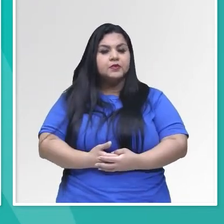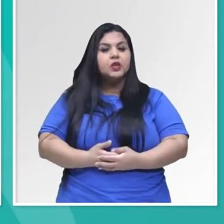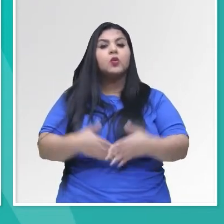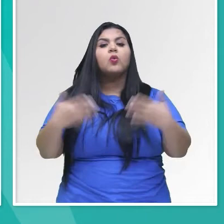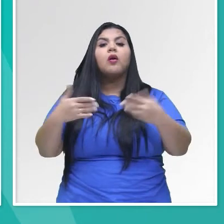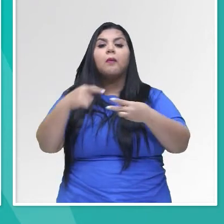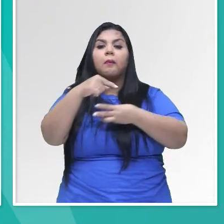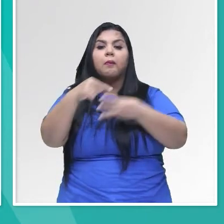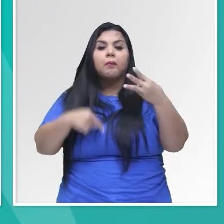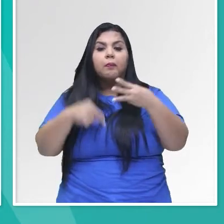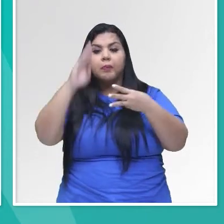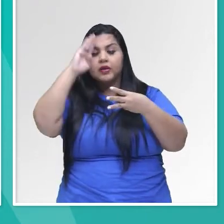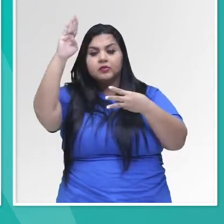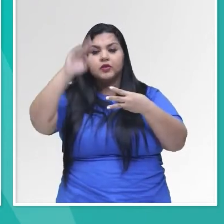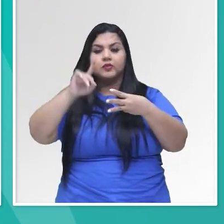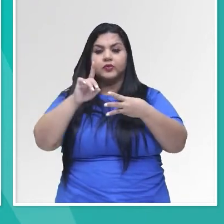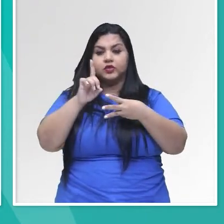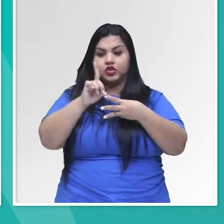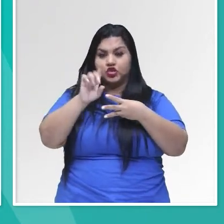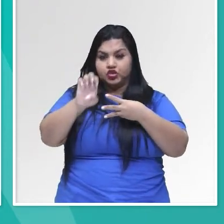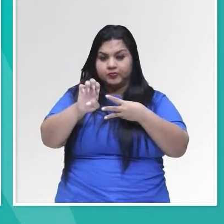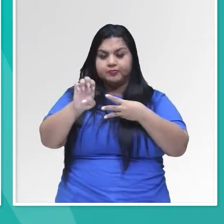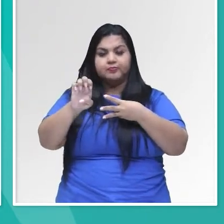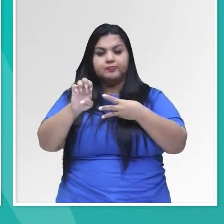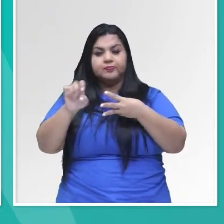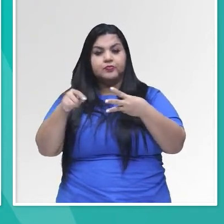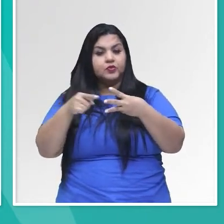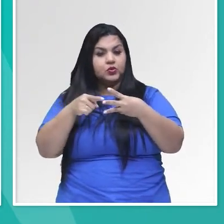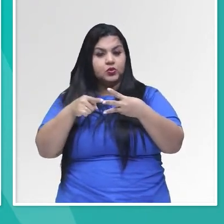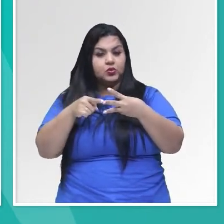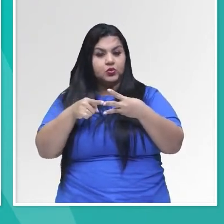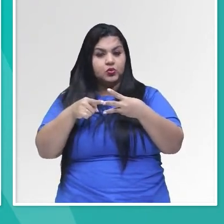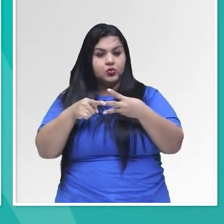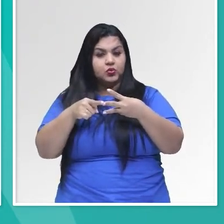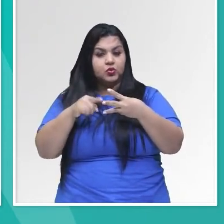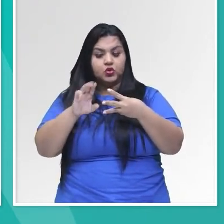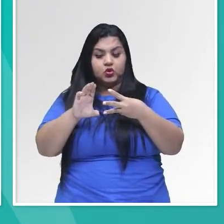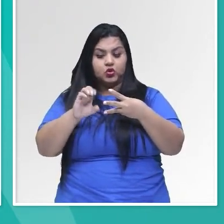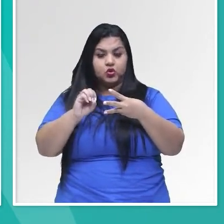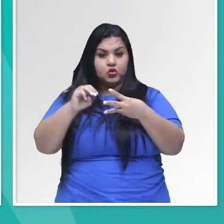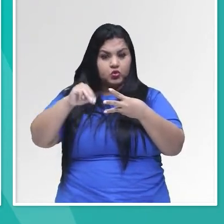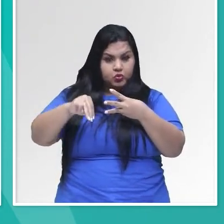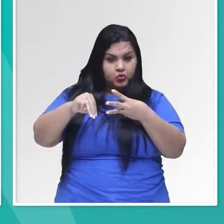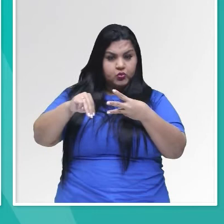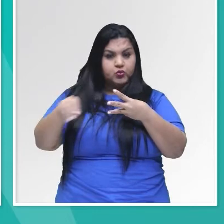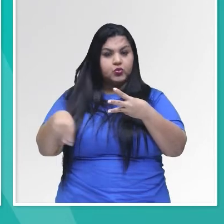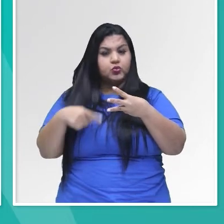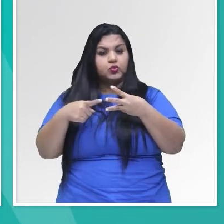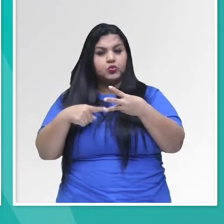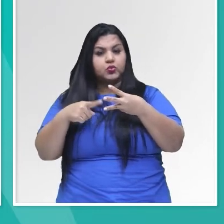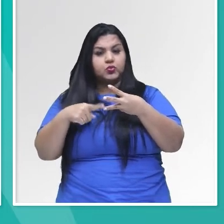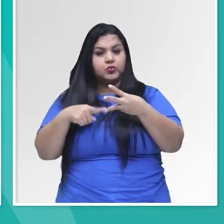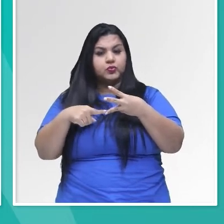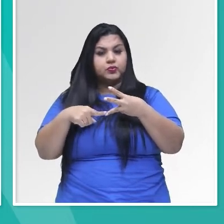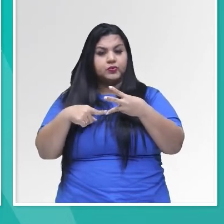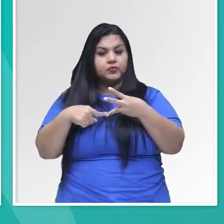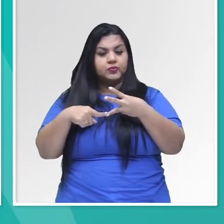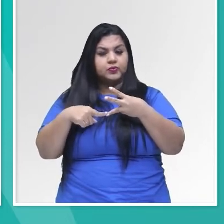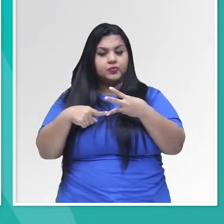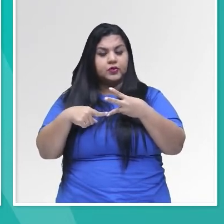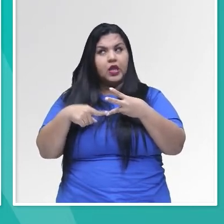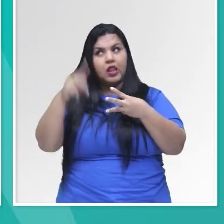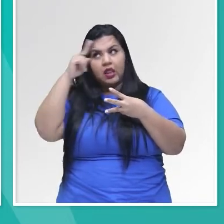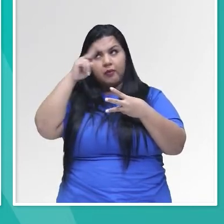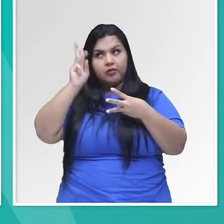3 principais, olha só. É o de, é o com, você vai lembrar delas 3,